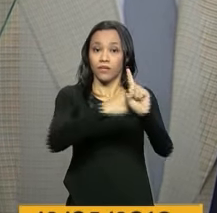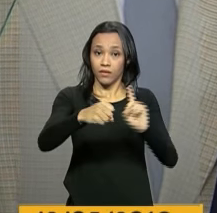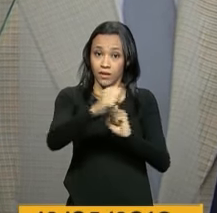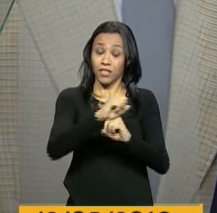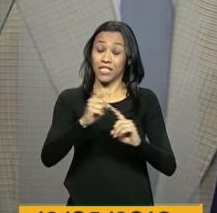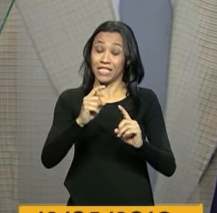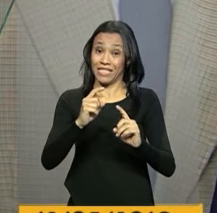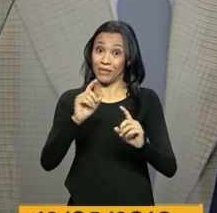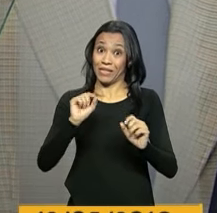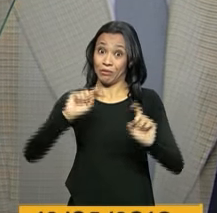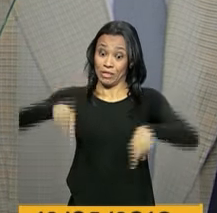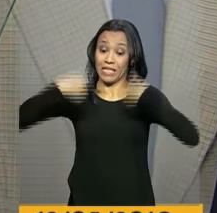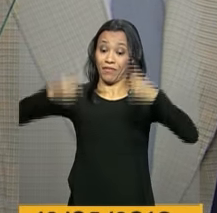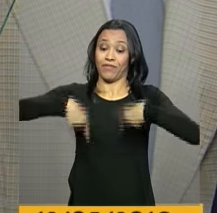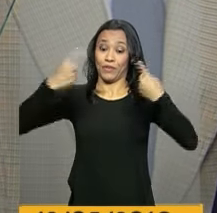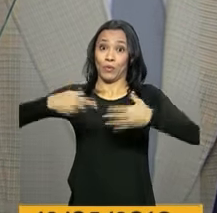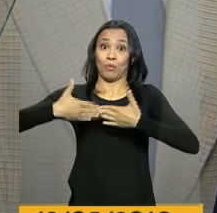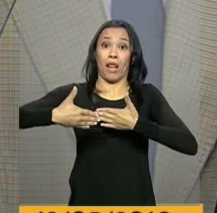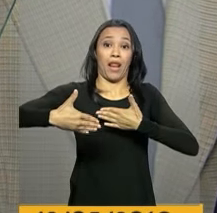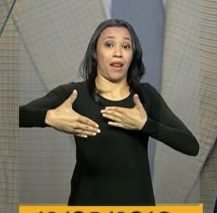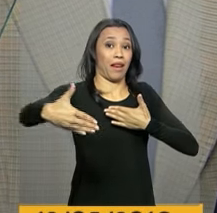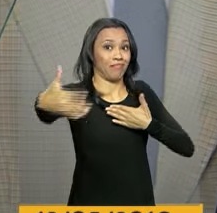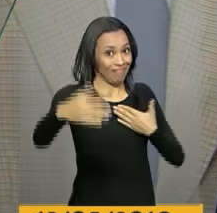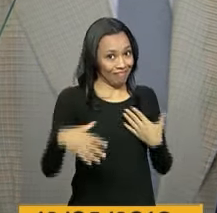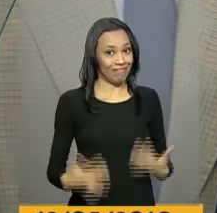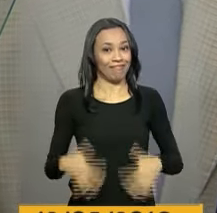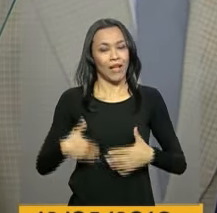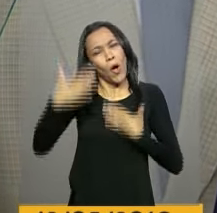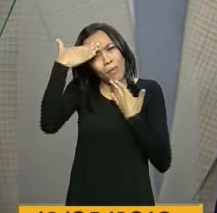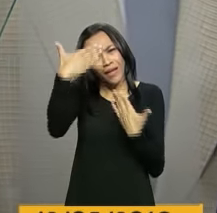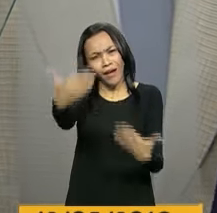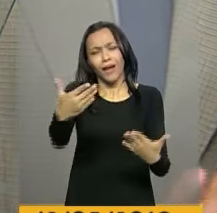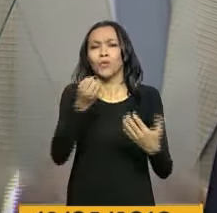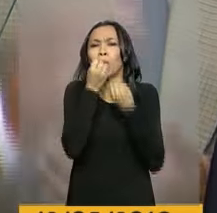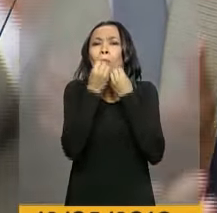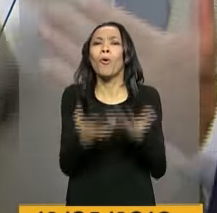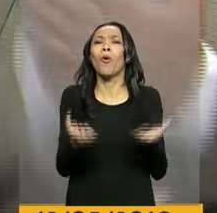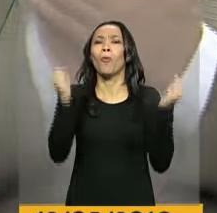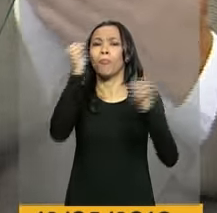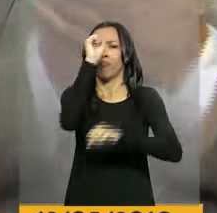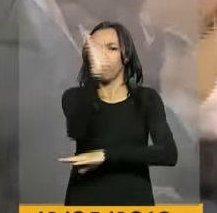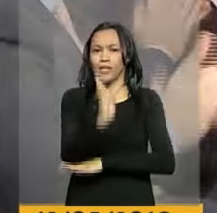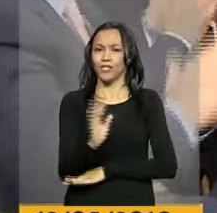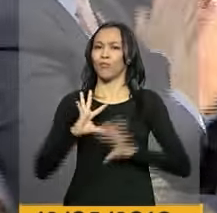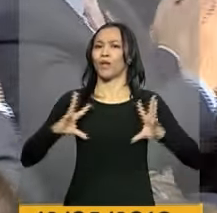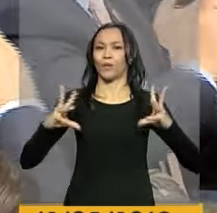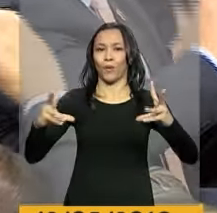que temos pela frente. Meu muito obrigado e um bom Brasil para todos nós.